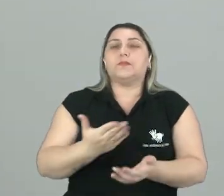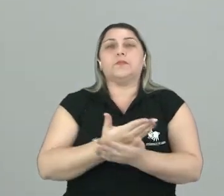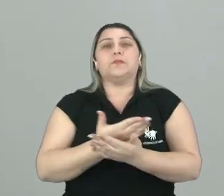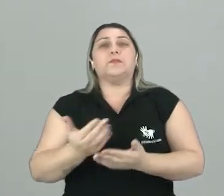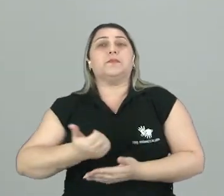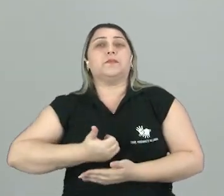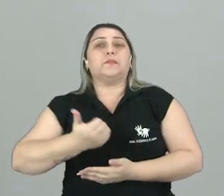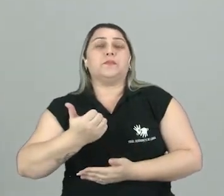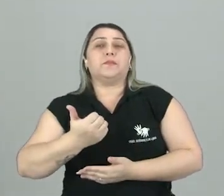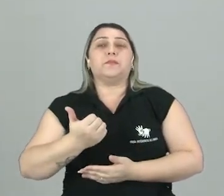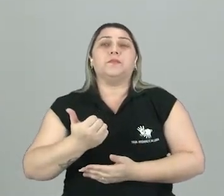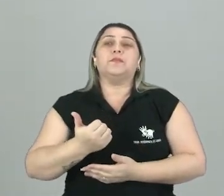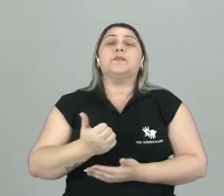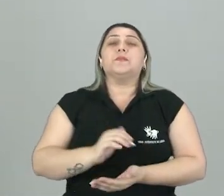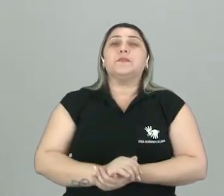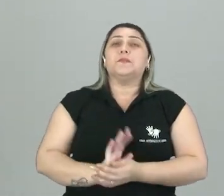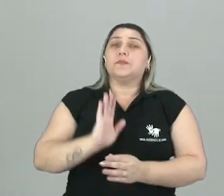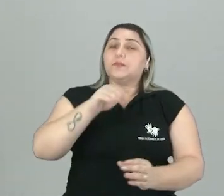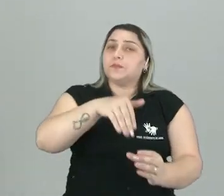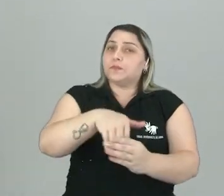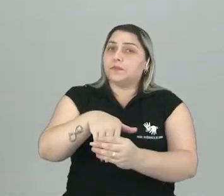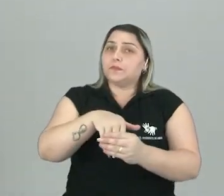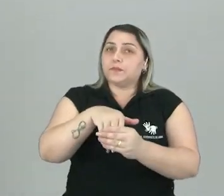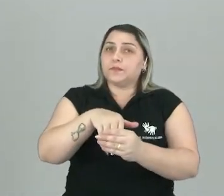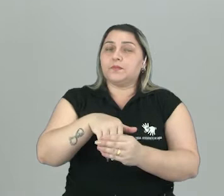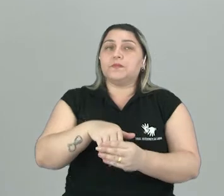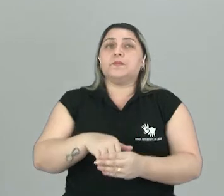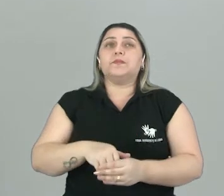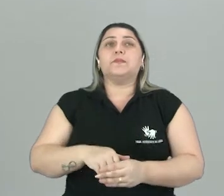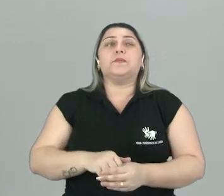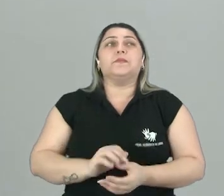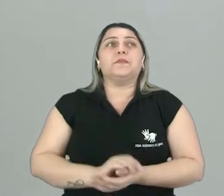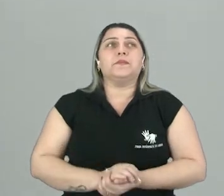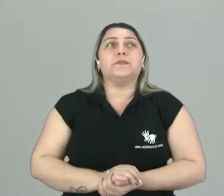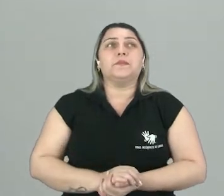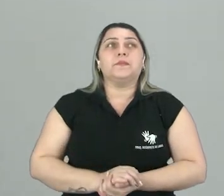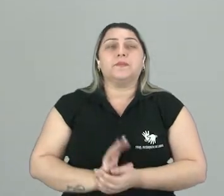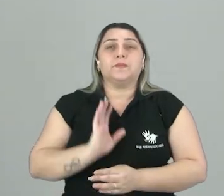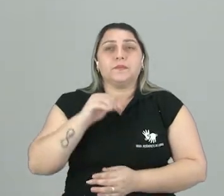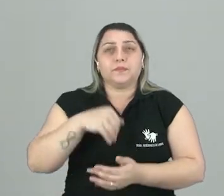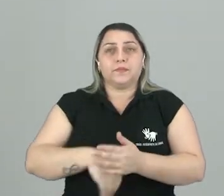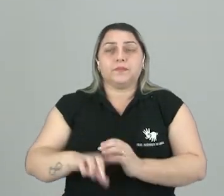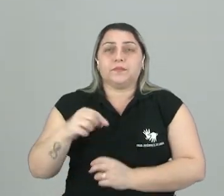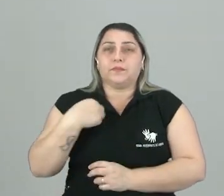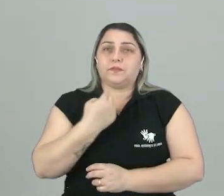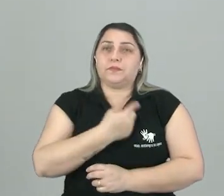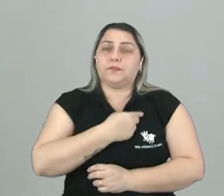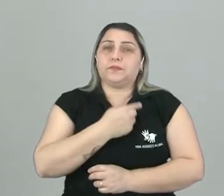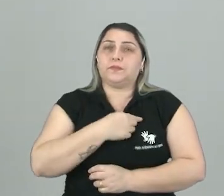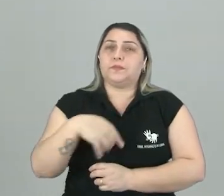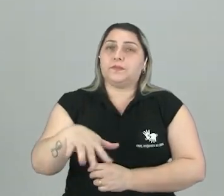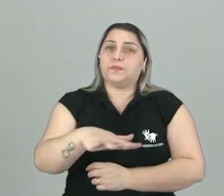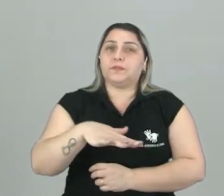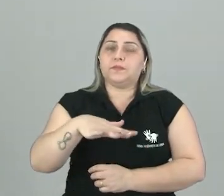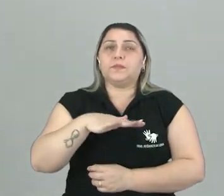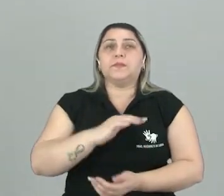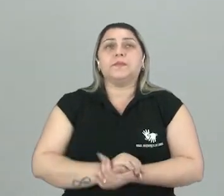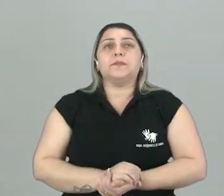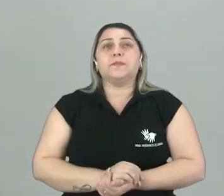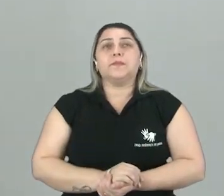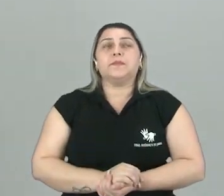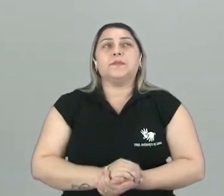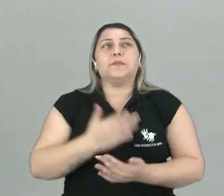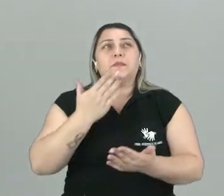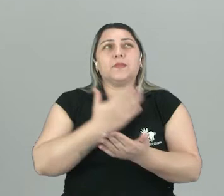os primeiros vestígios, os primeiros manifestações de voto dentro da nossa sociedade. Lá